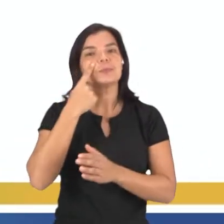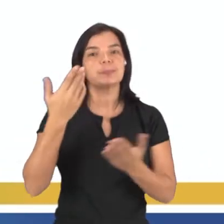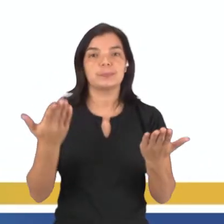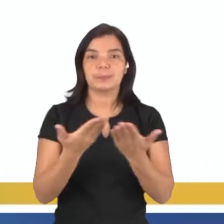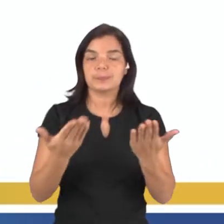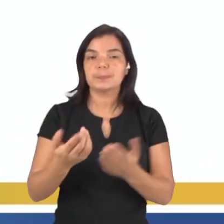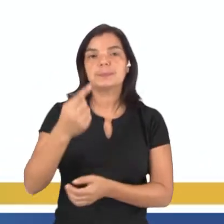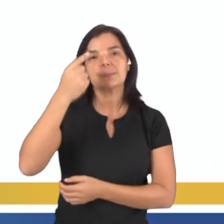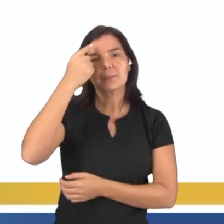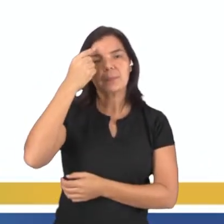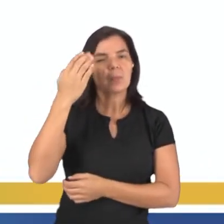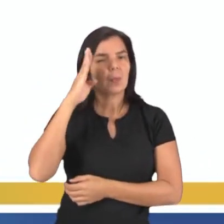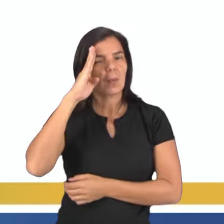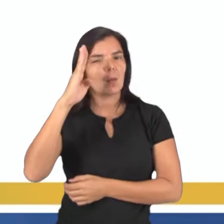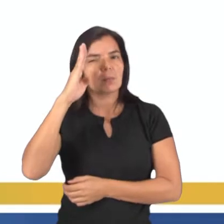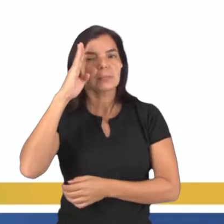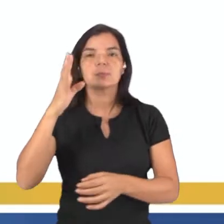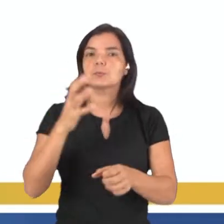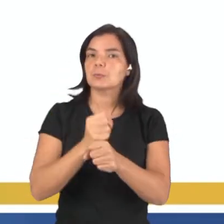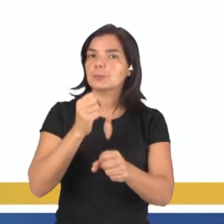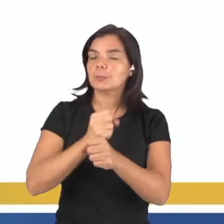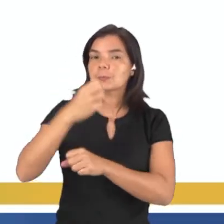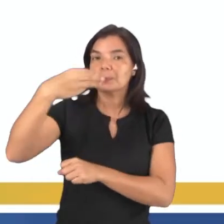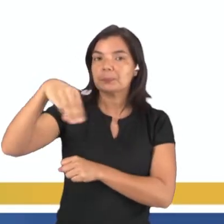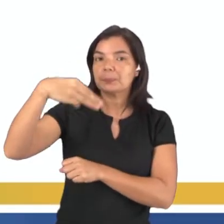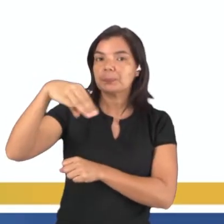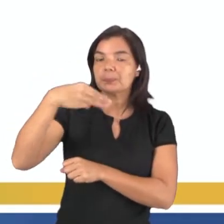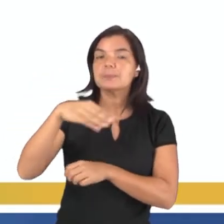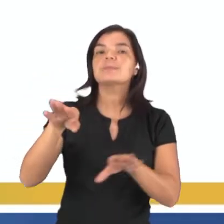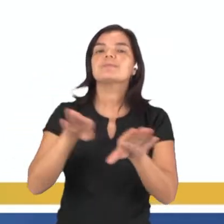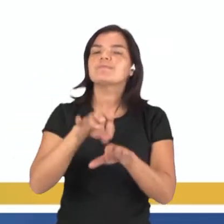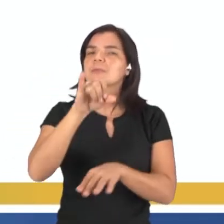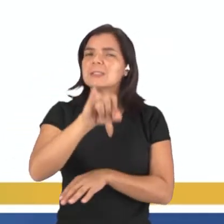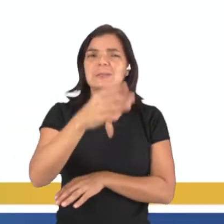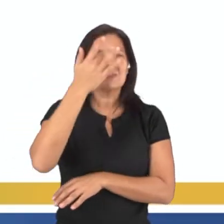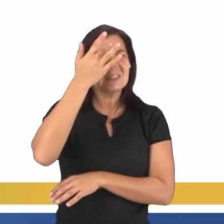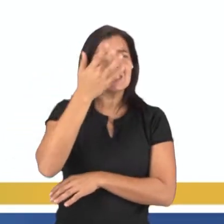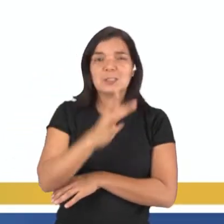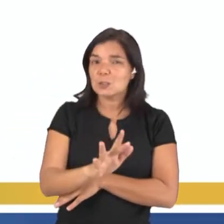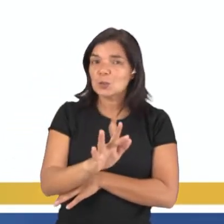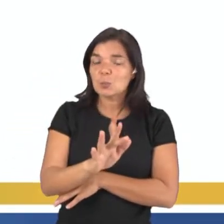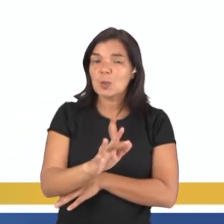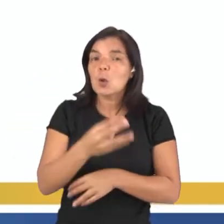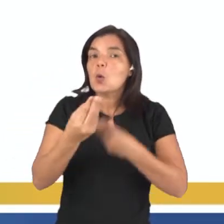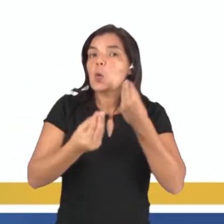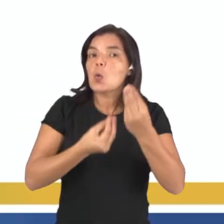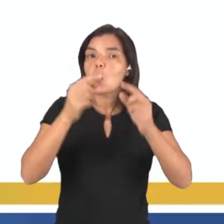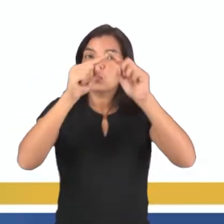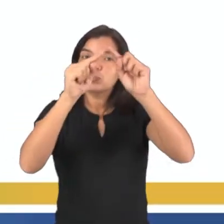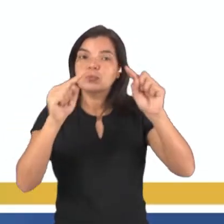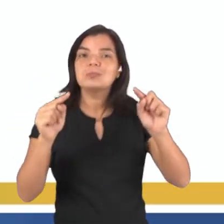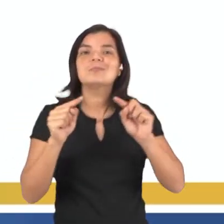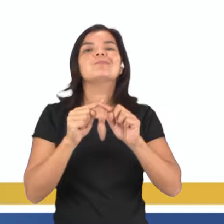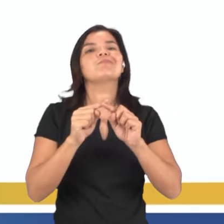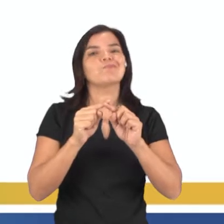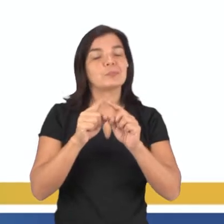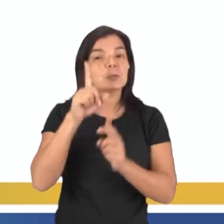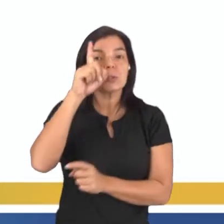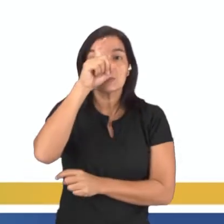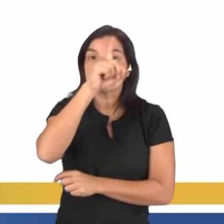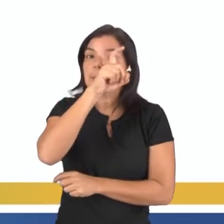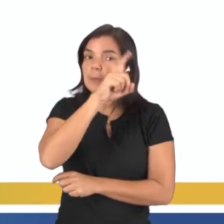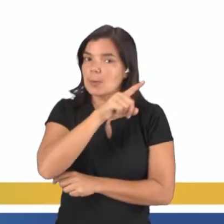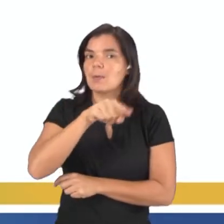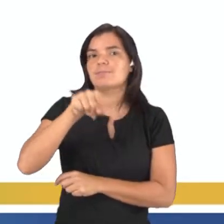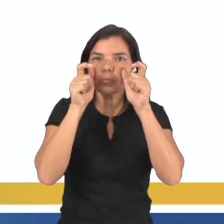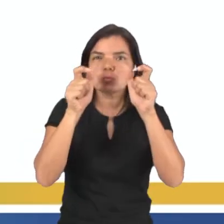ver, principalmente de alguns cálculos matemáticos que, se você não souber desse triângulo, vai ficar muito difícil